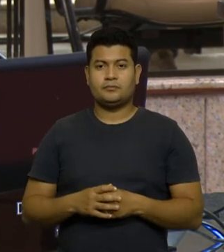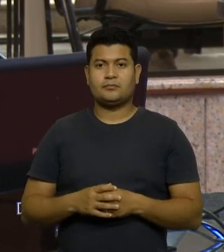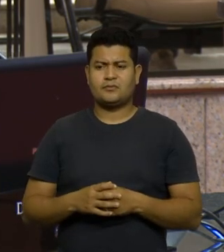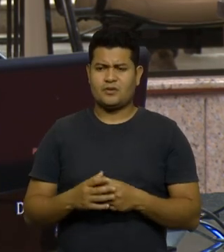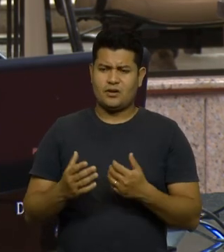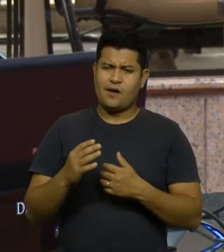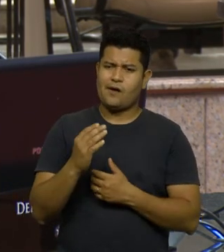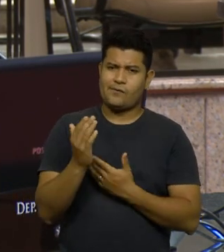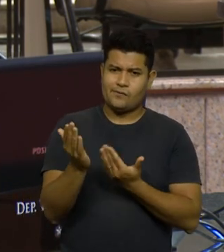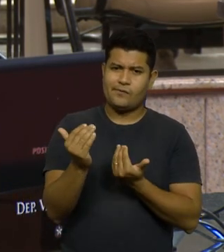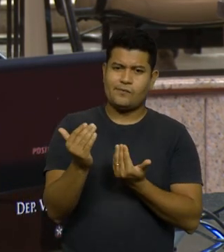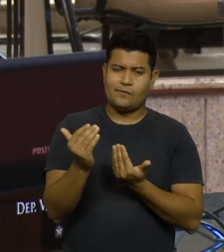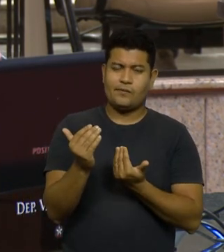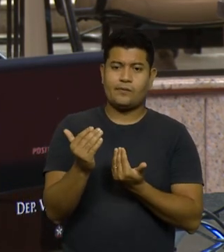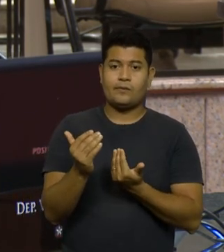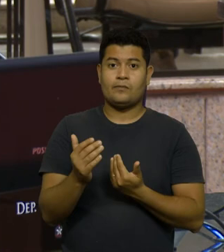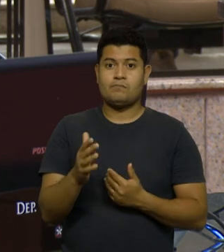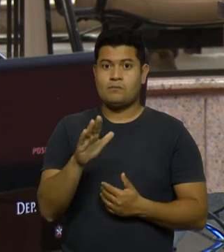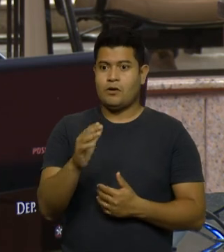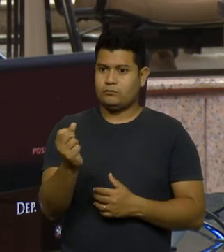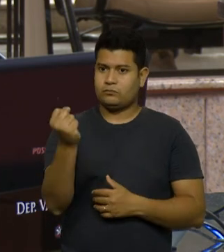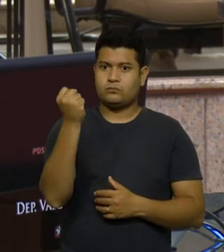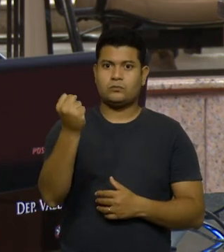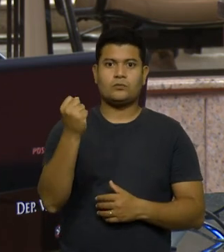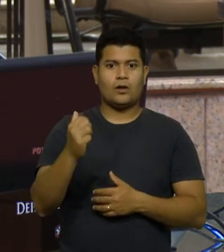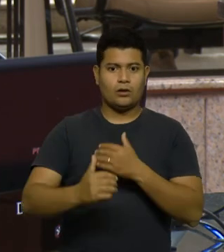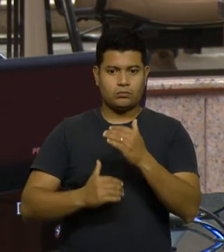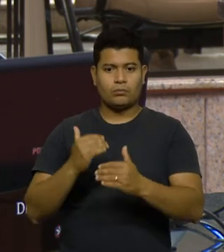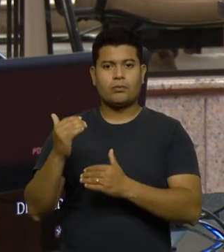jovem, mas pujante, não apenas